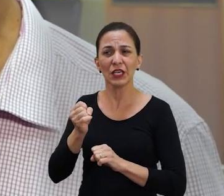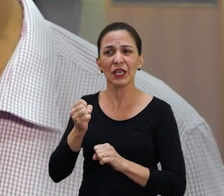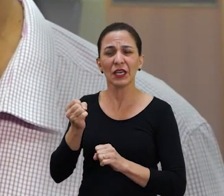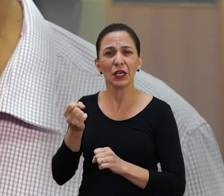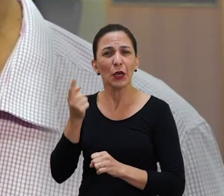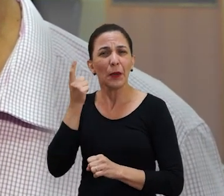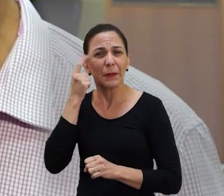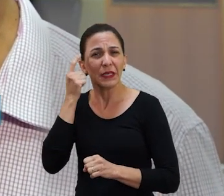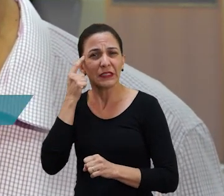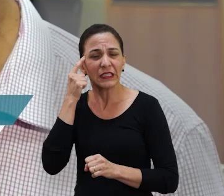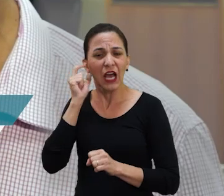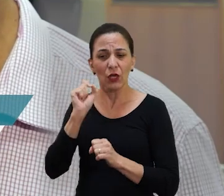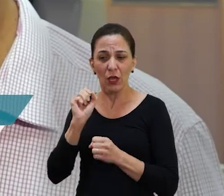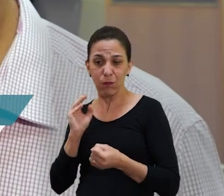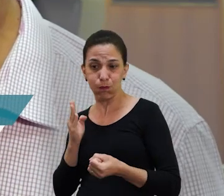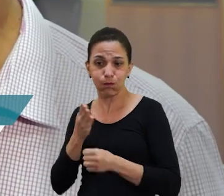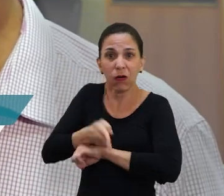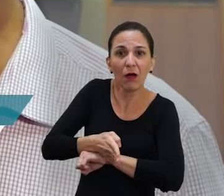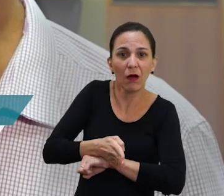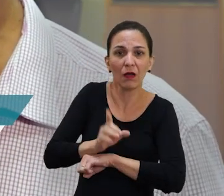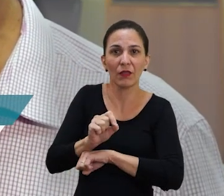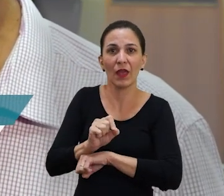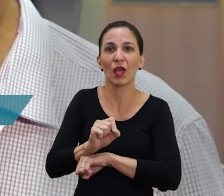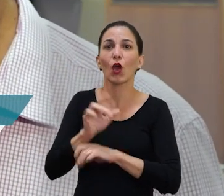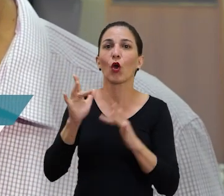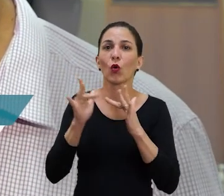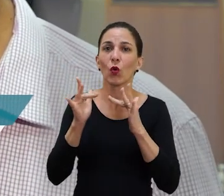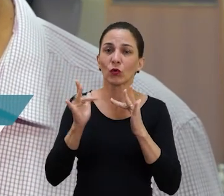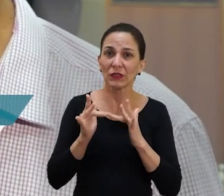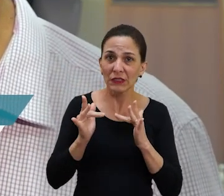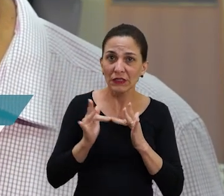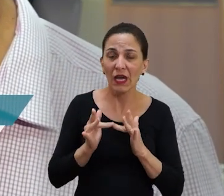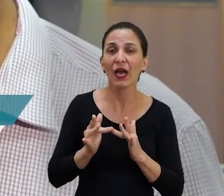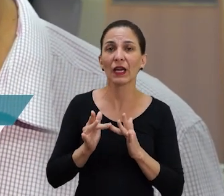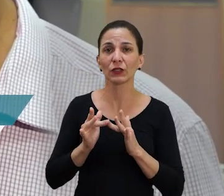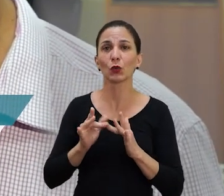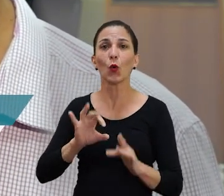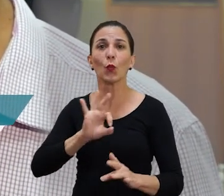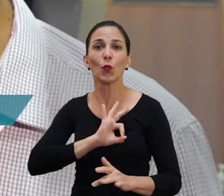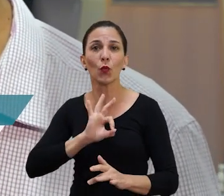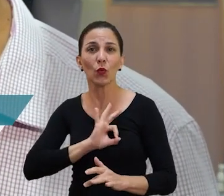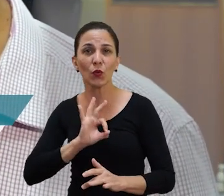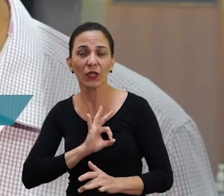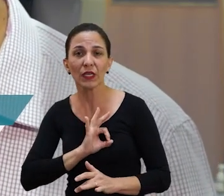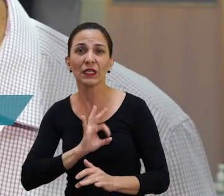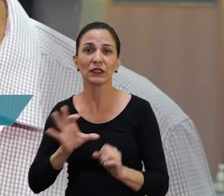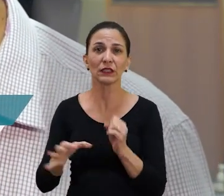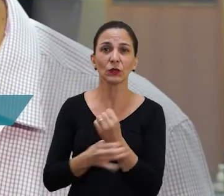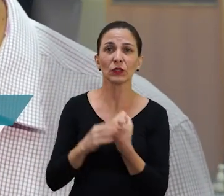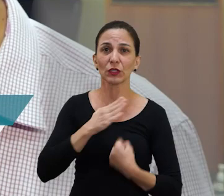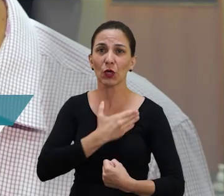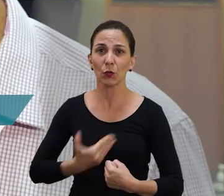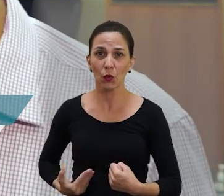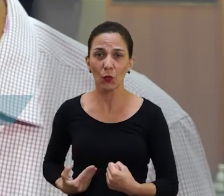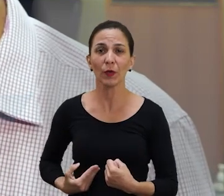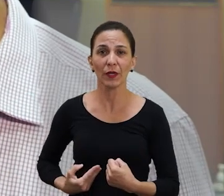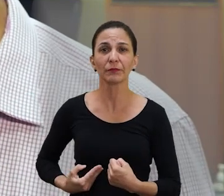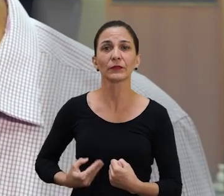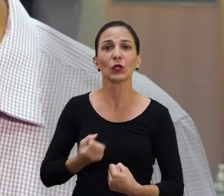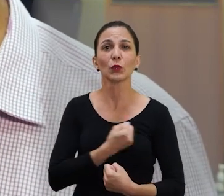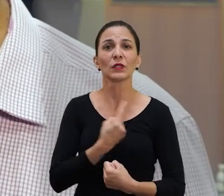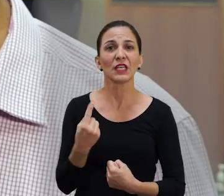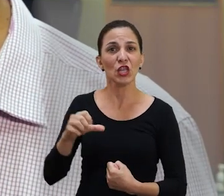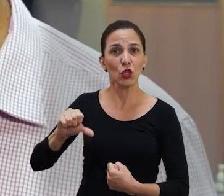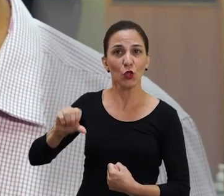diante de qualquer ameaça que eles tenham recebido naturalmente que eles entrem em contato com a segurança pública com 190 que a polícia militar e